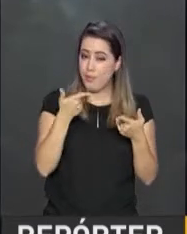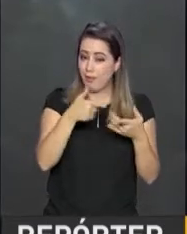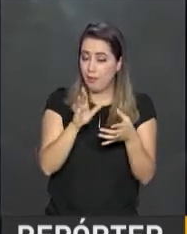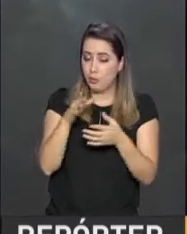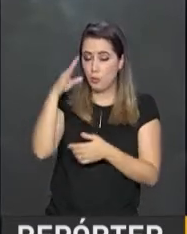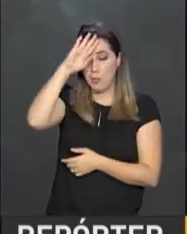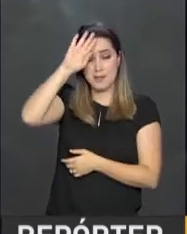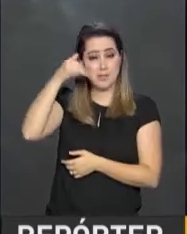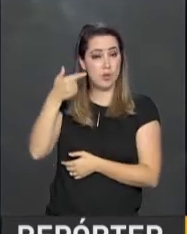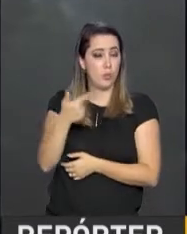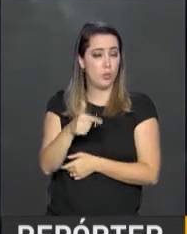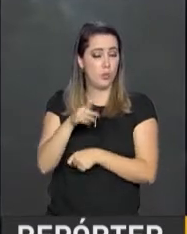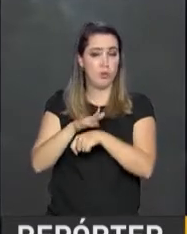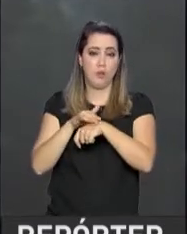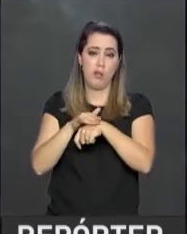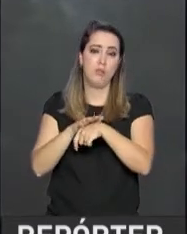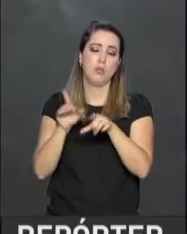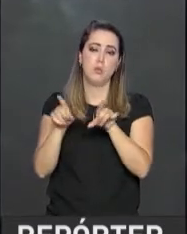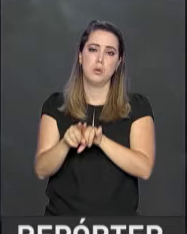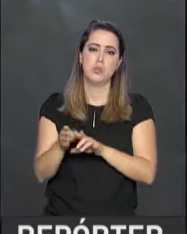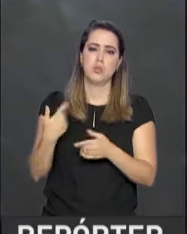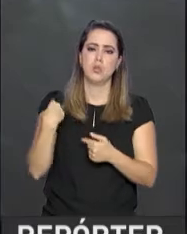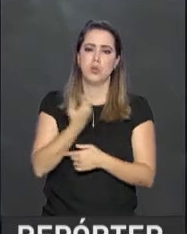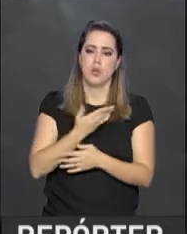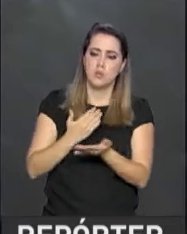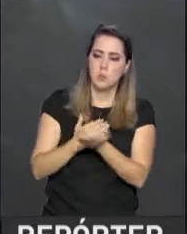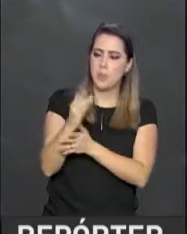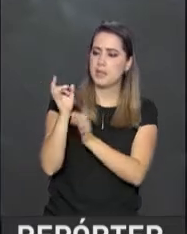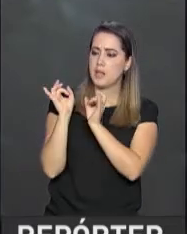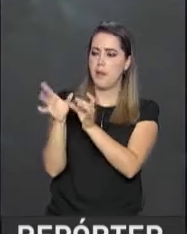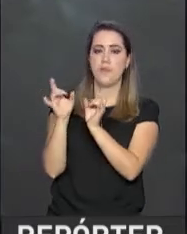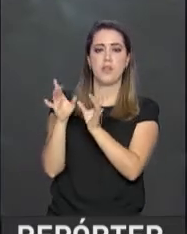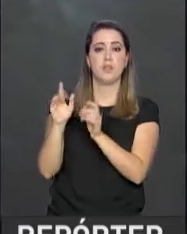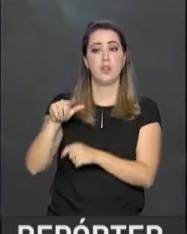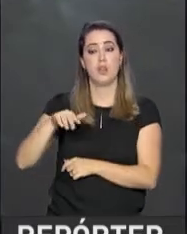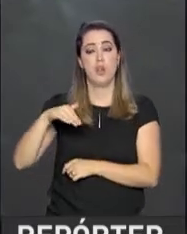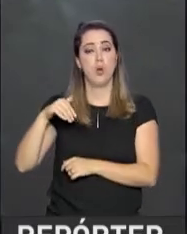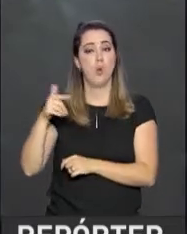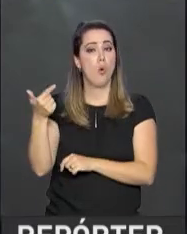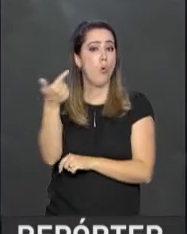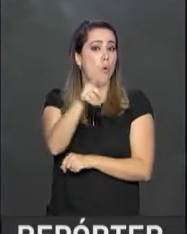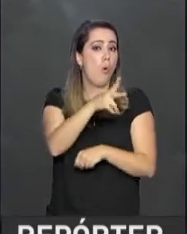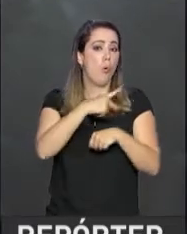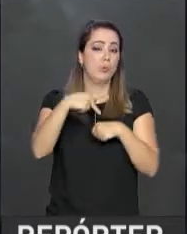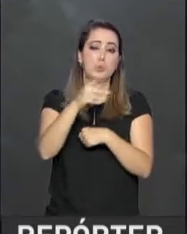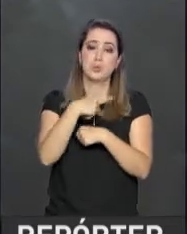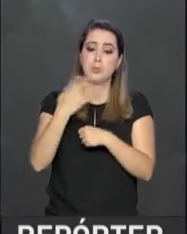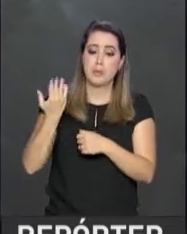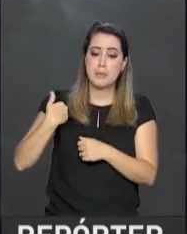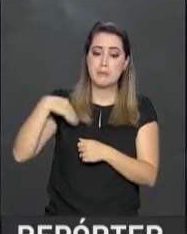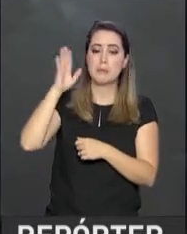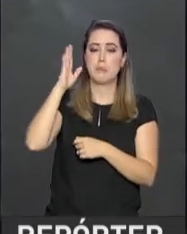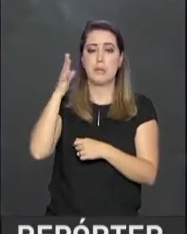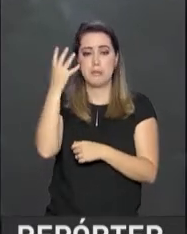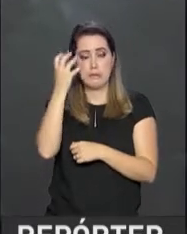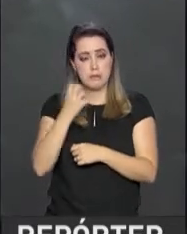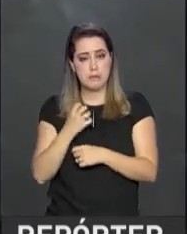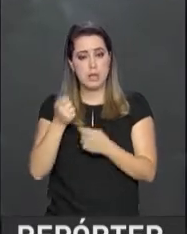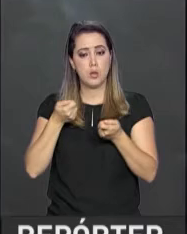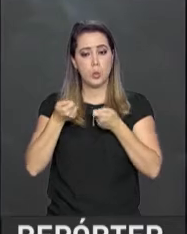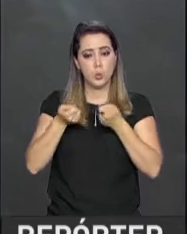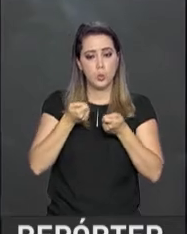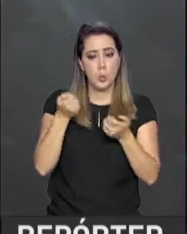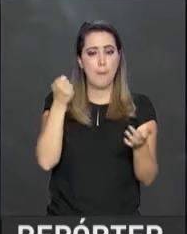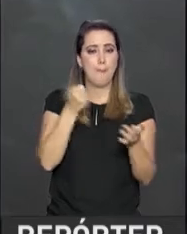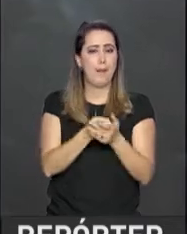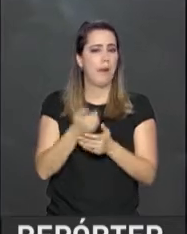febre aftosa, nós vamos começar a frequentar outros mercados. Mercados mais exigentes, mercados que